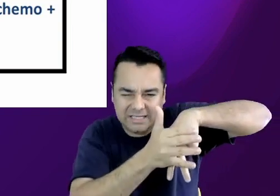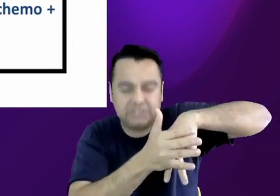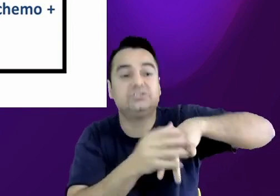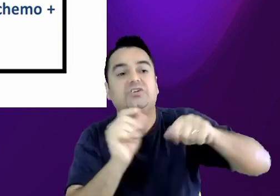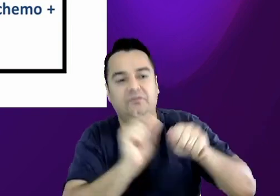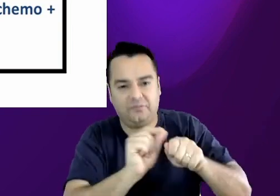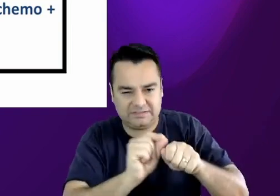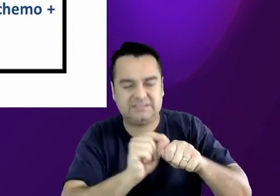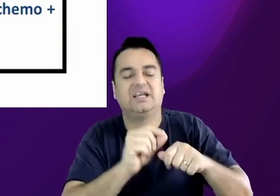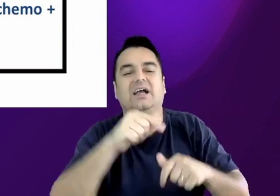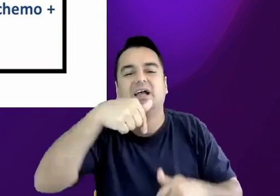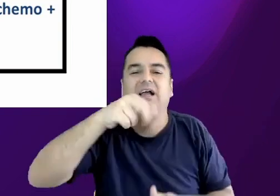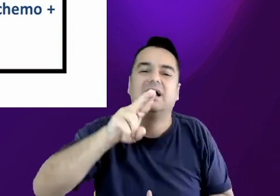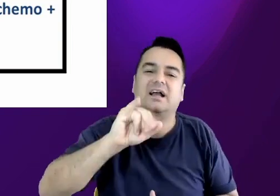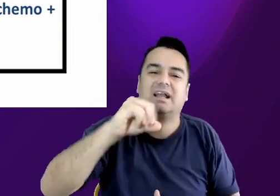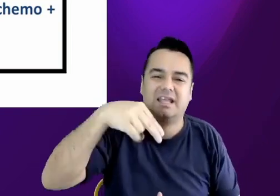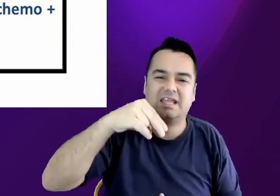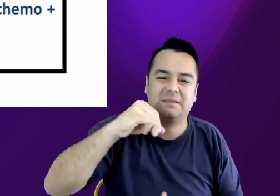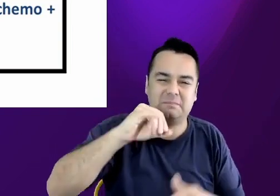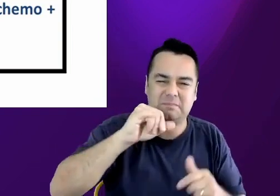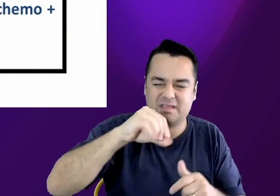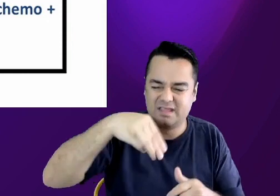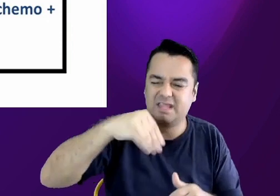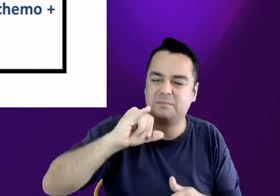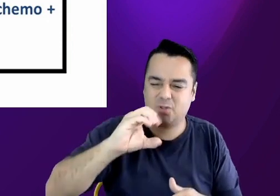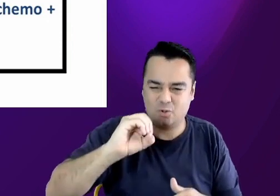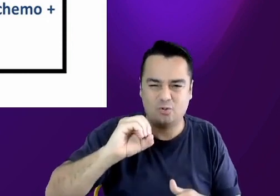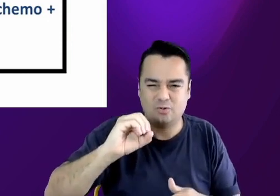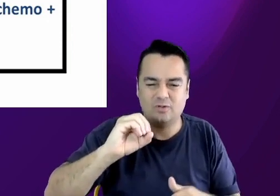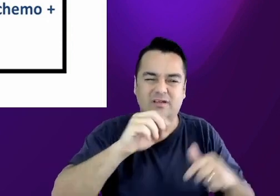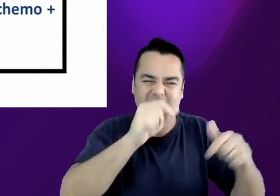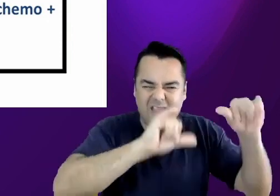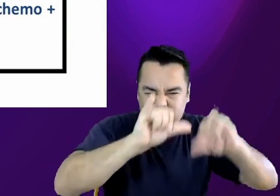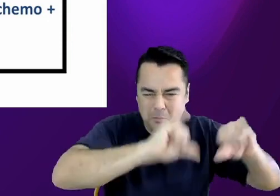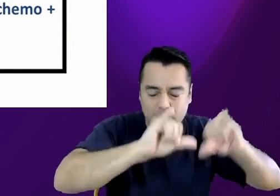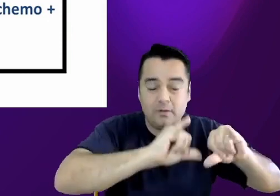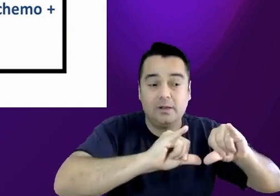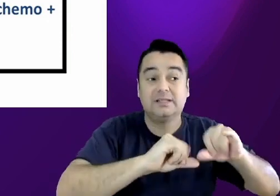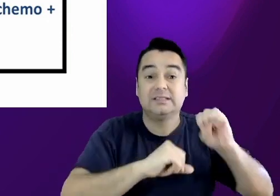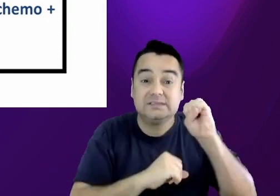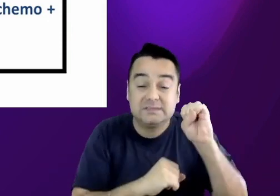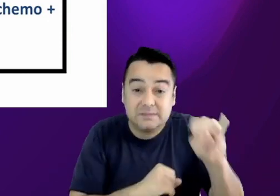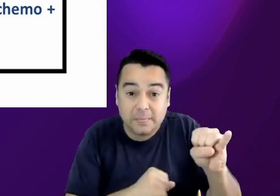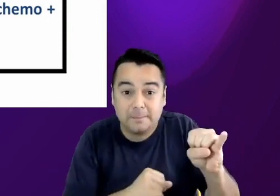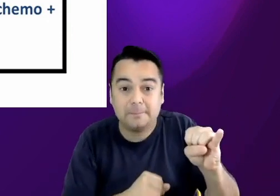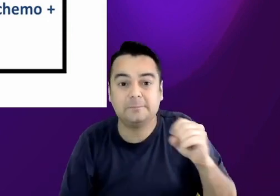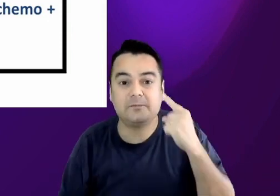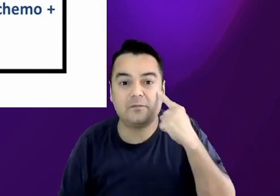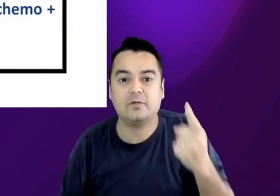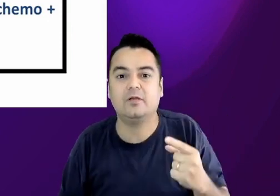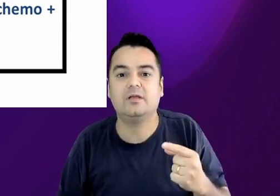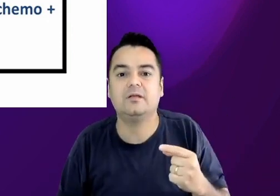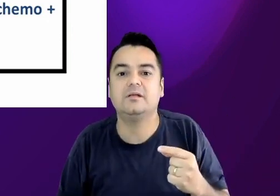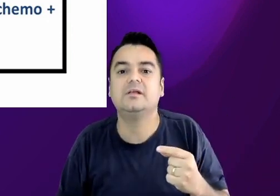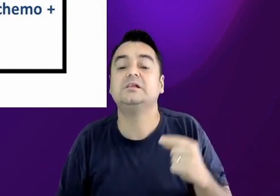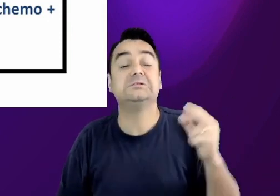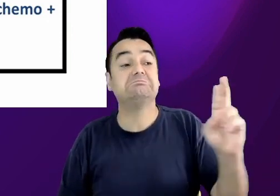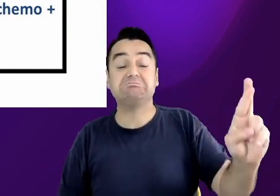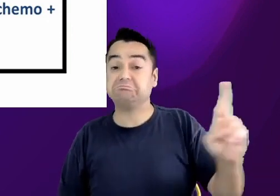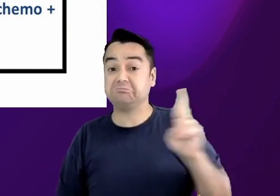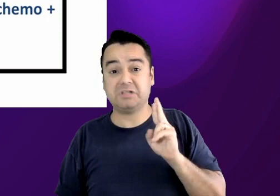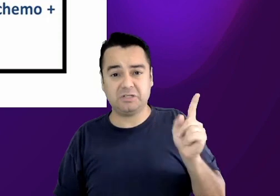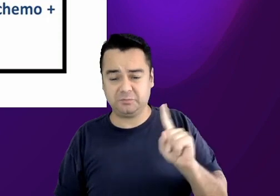quimioterapia de indução. Se tivesse um PET scan que não respondesse, que mostrasse